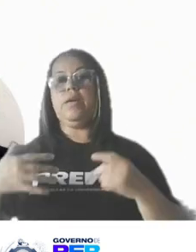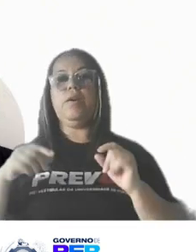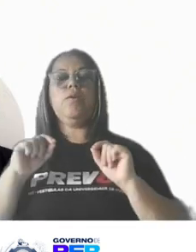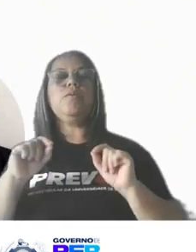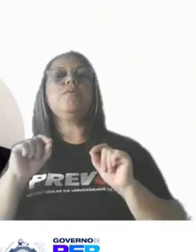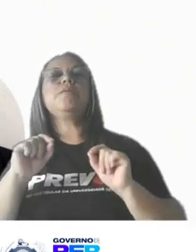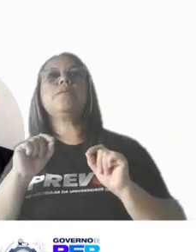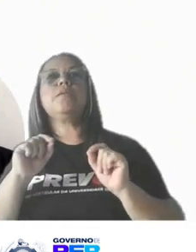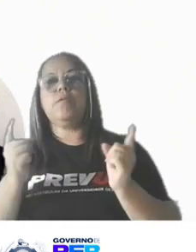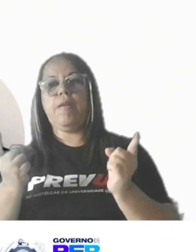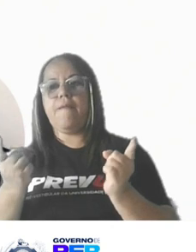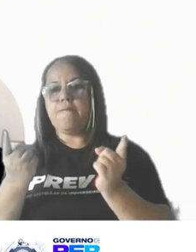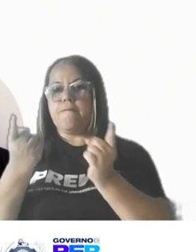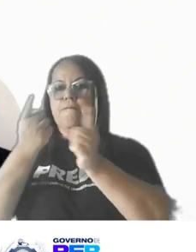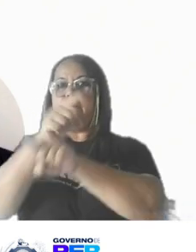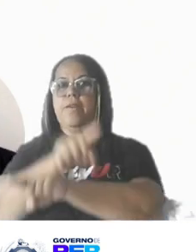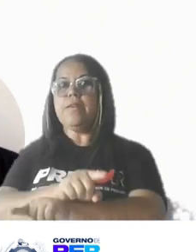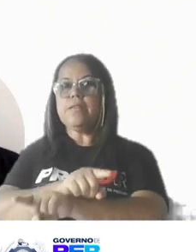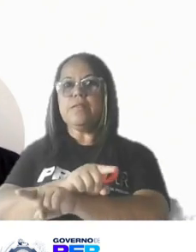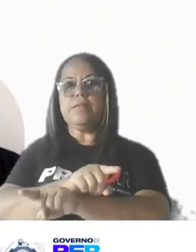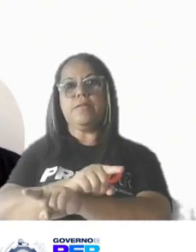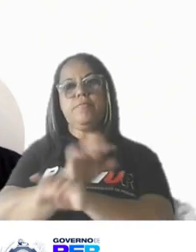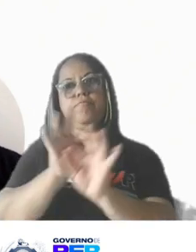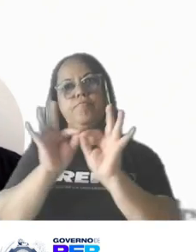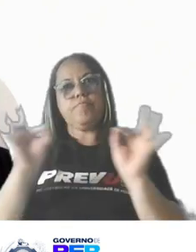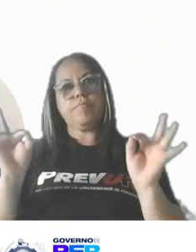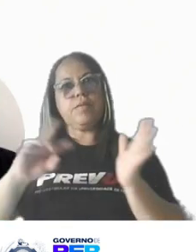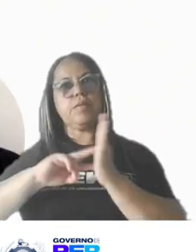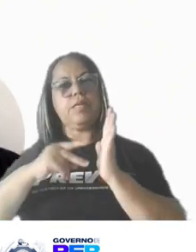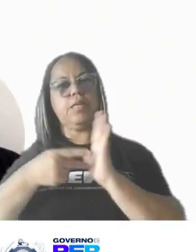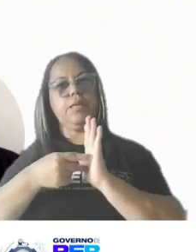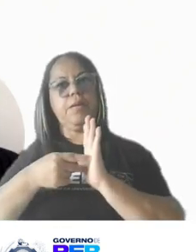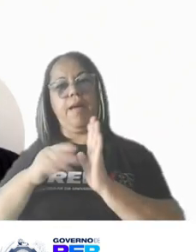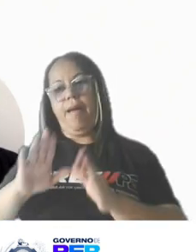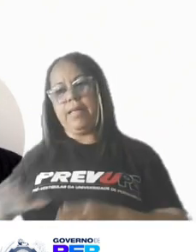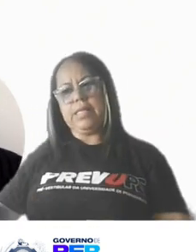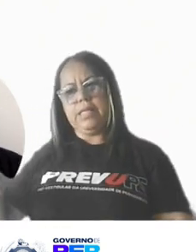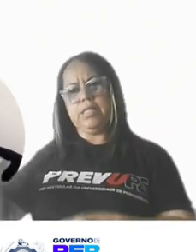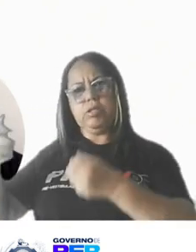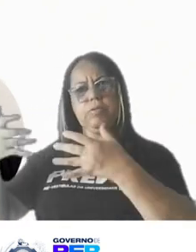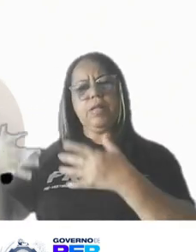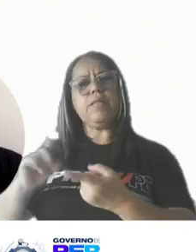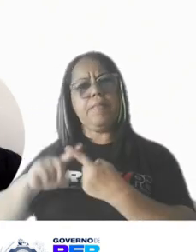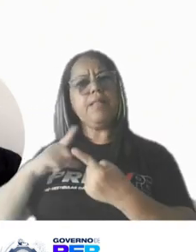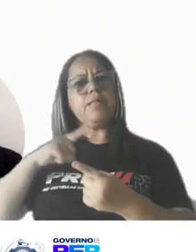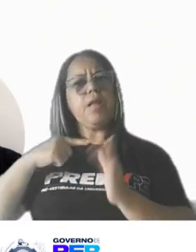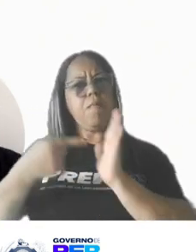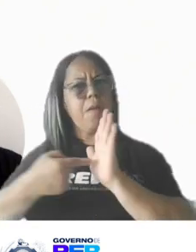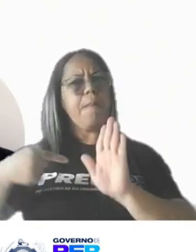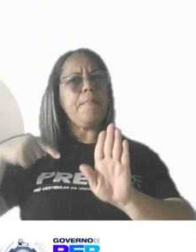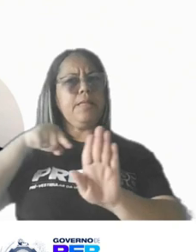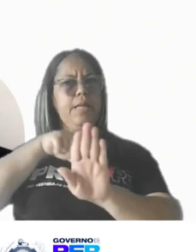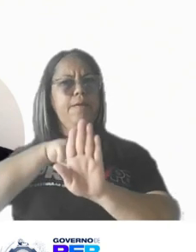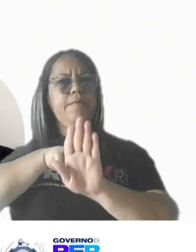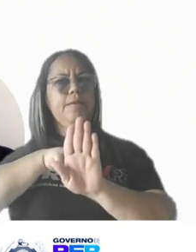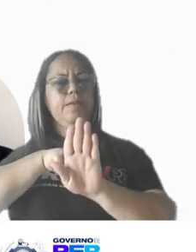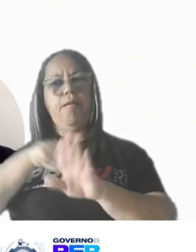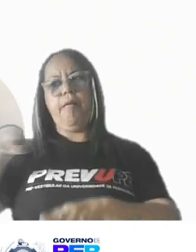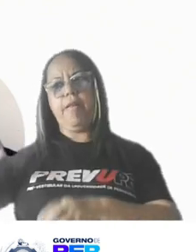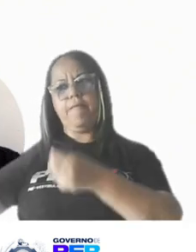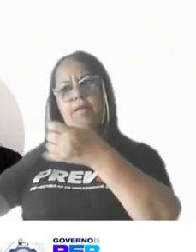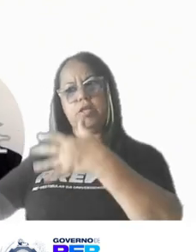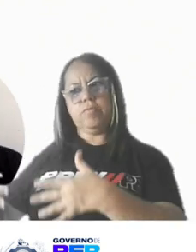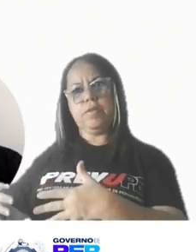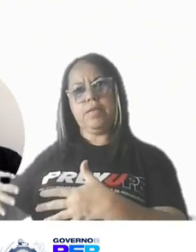que além de inverter o sentido de um ditado popular, a fala de Calvin no último quadrinho também contém uma metáfora. Ele